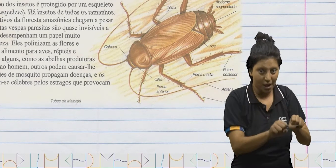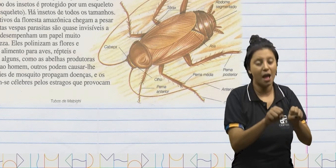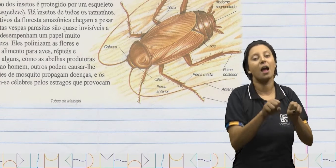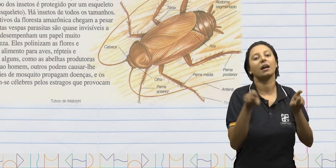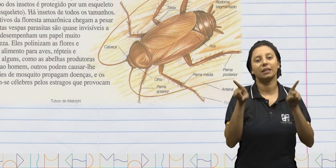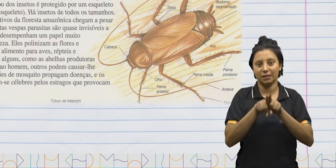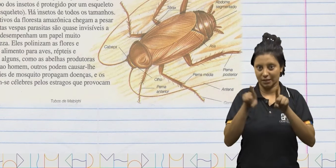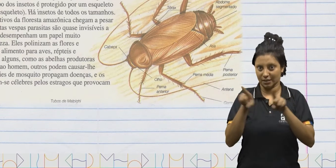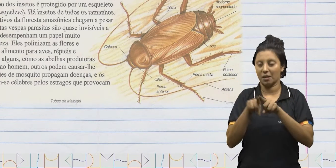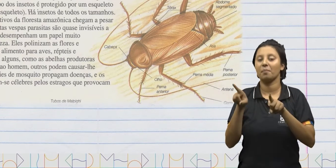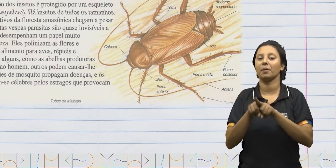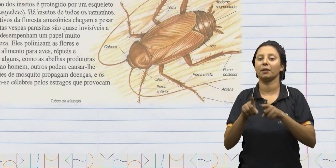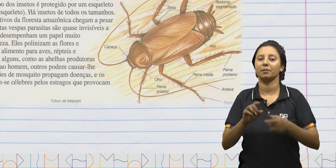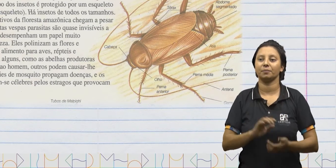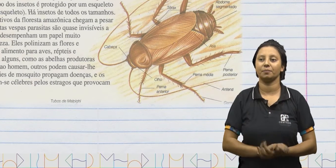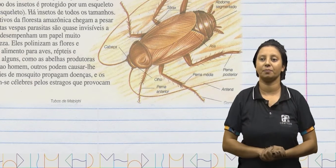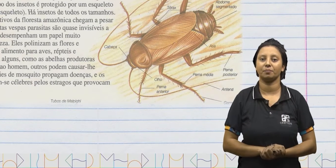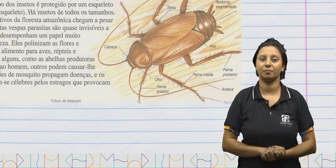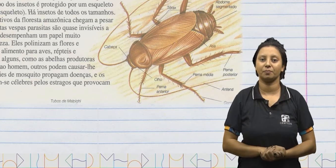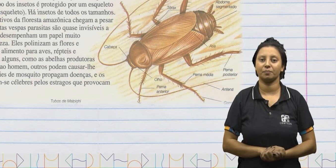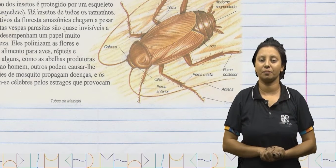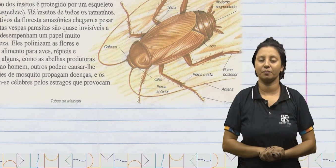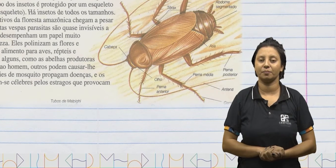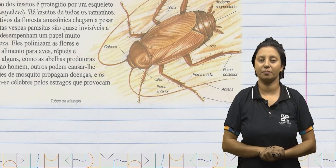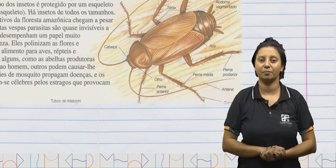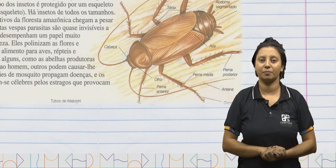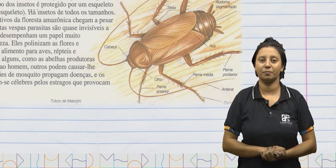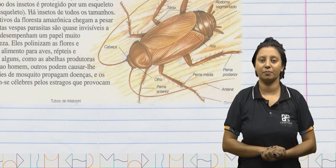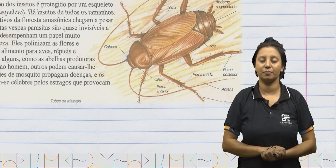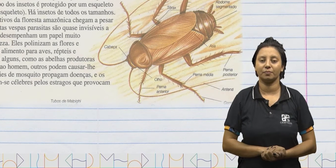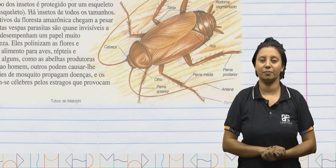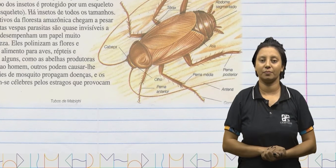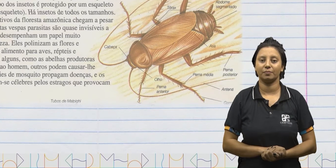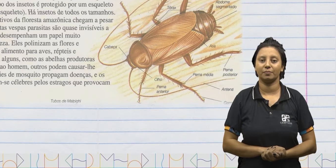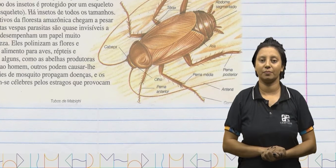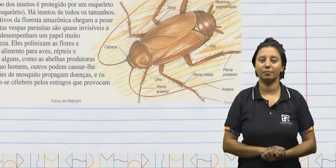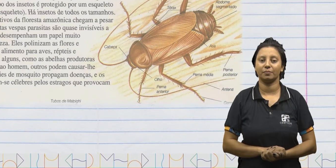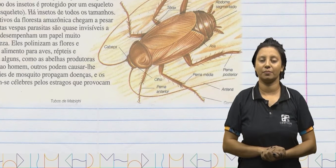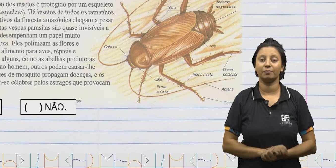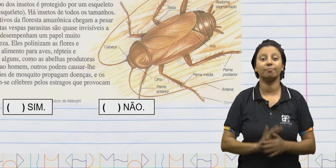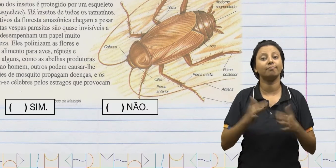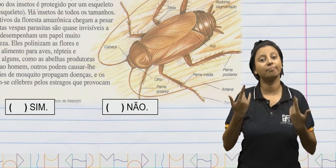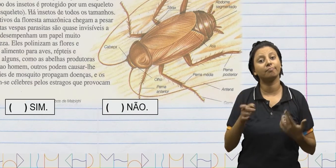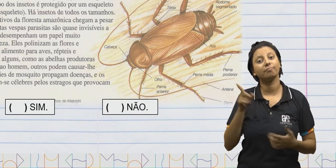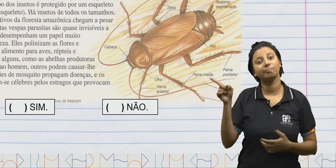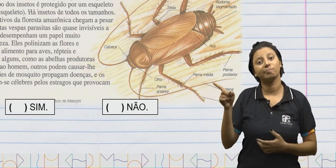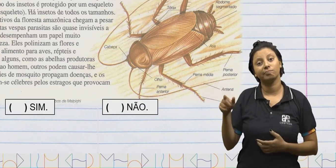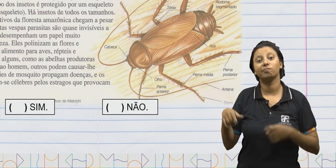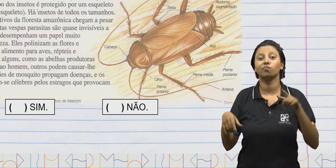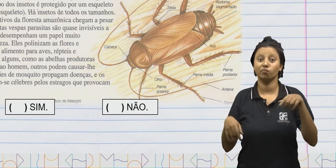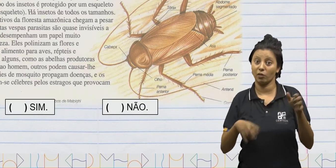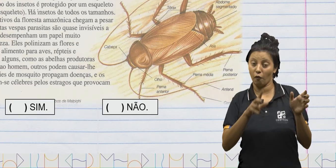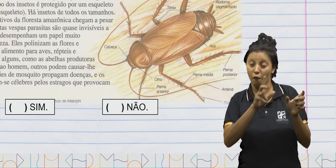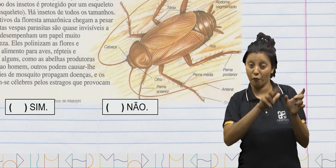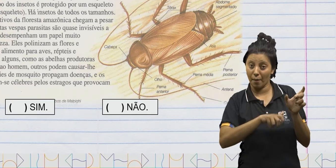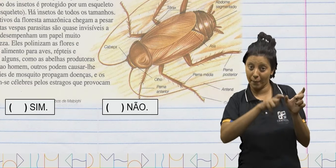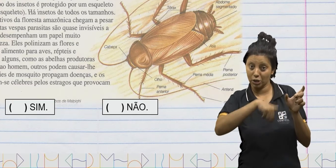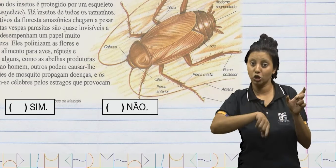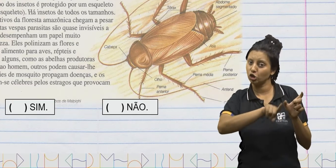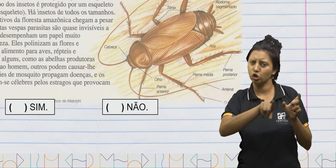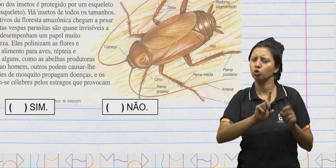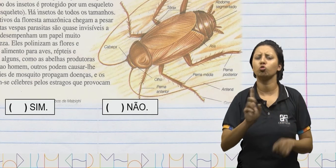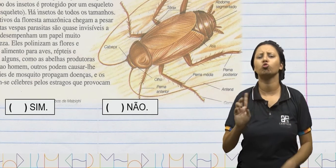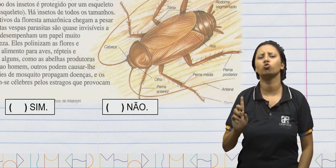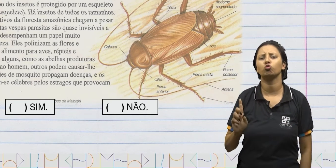tornaram-se célebres pelos estragos que provocam nas lavouras. E aí, esse texto é um verbete? Sim ou